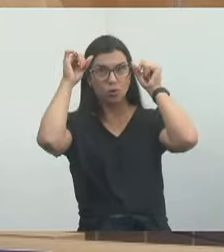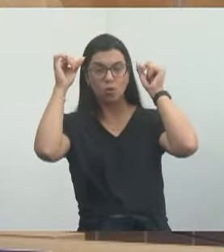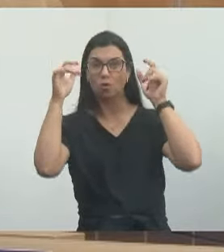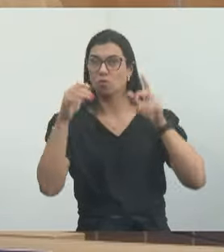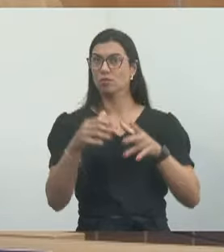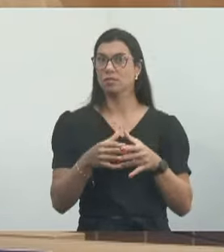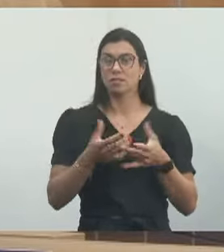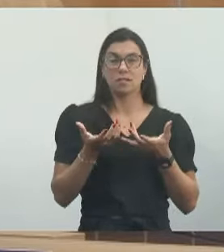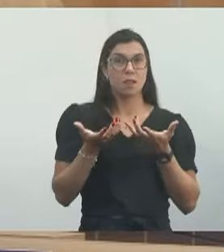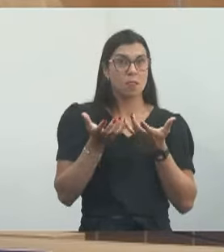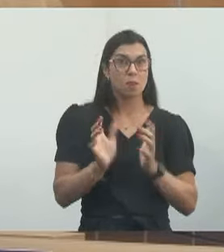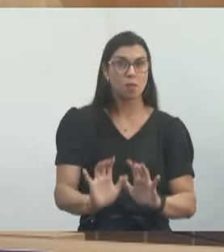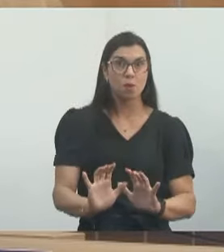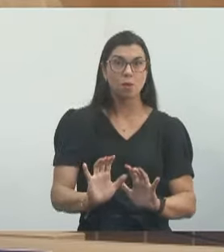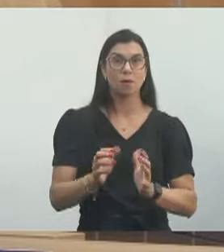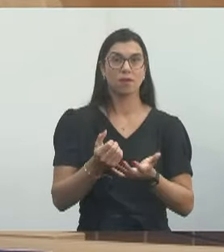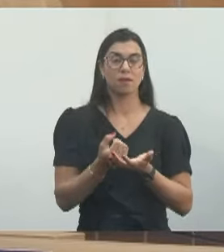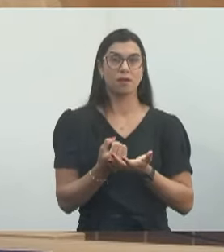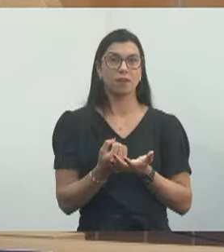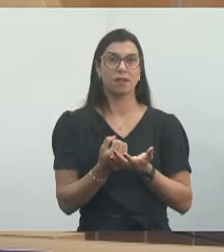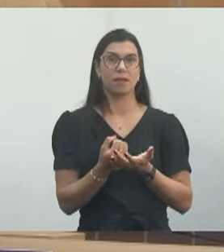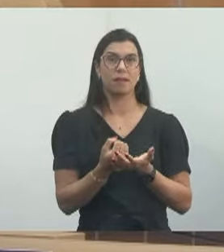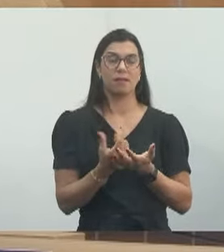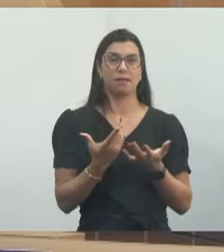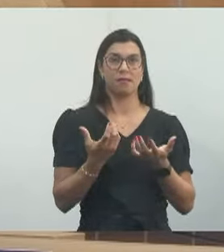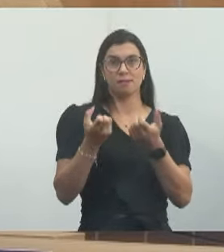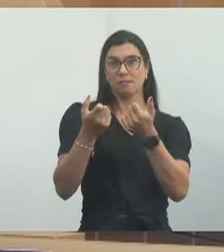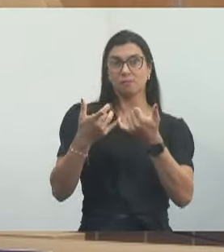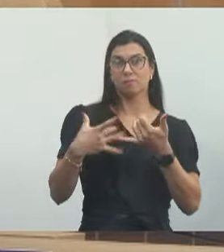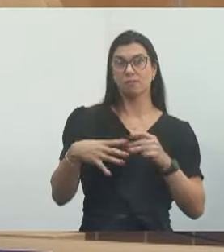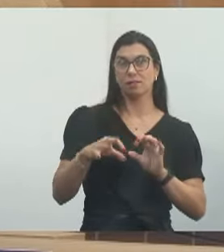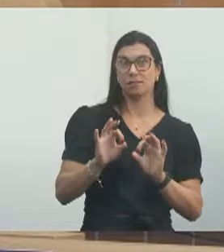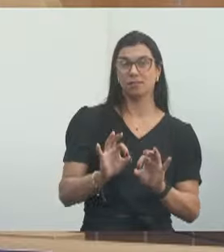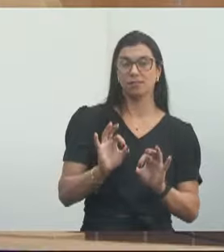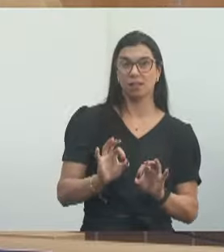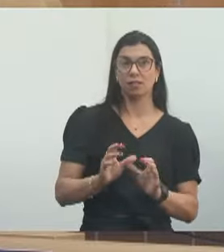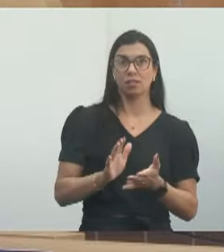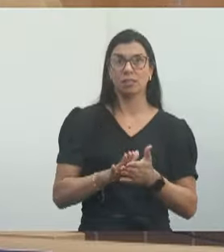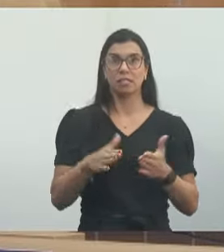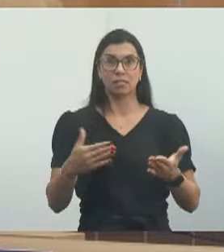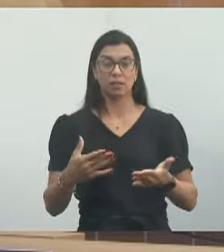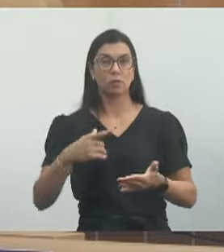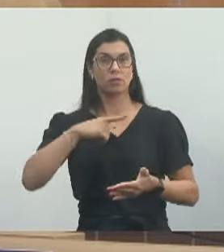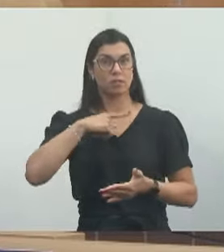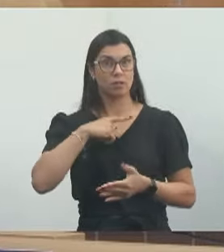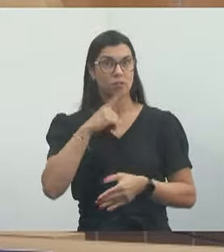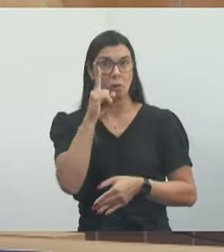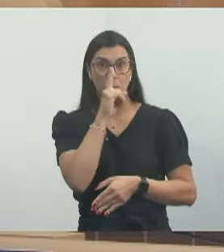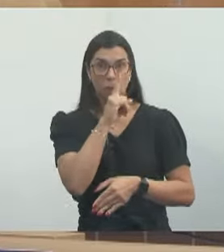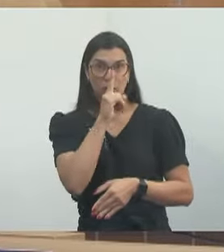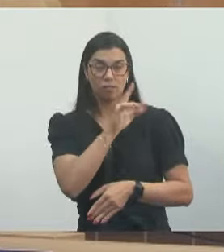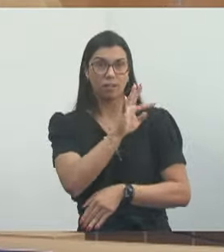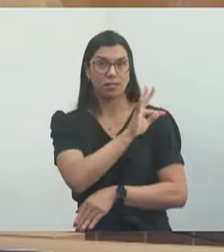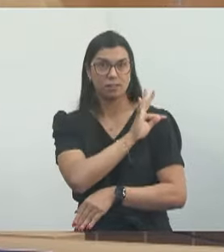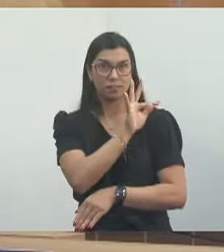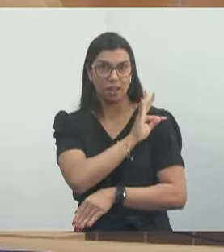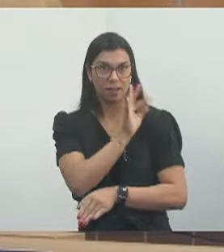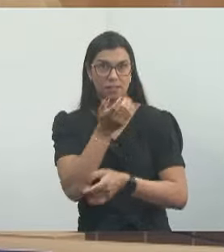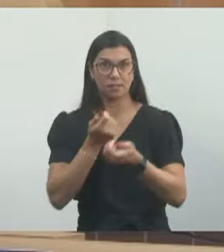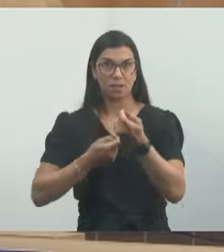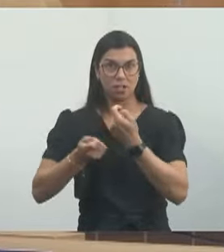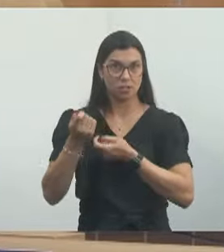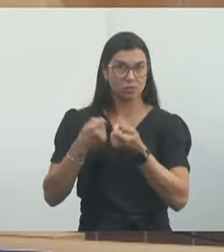mais. Não tem recurso mais. Então, houve uma falha técnica,